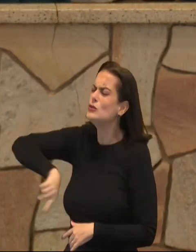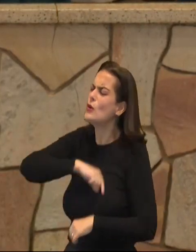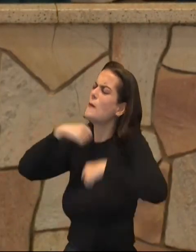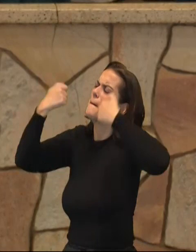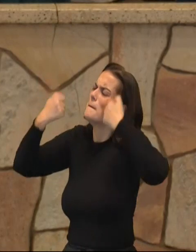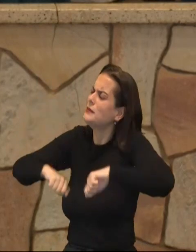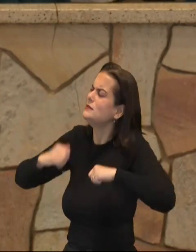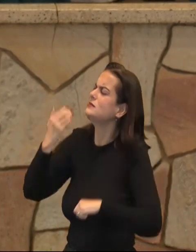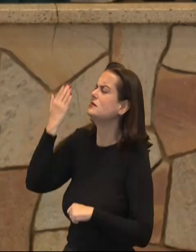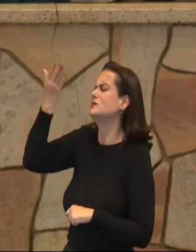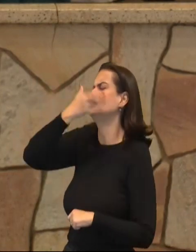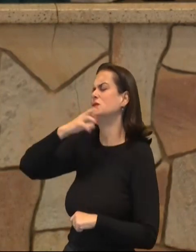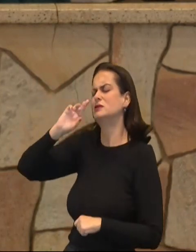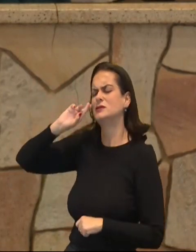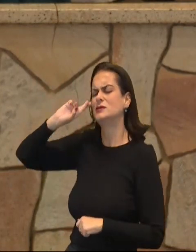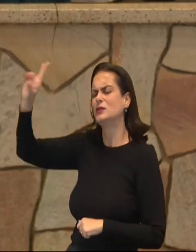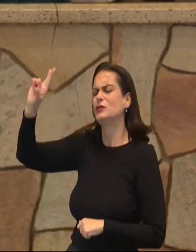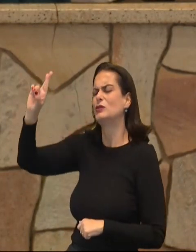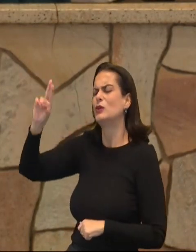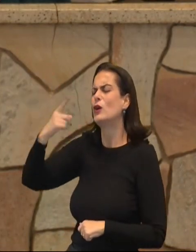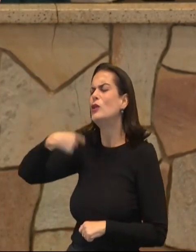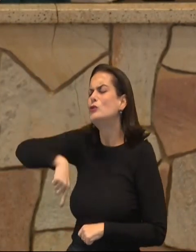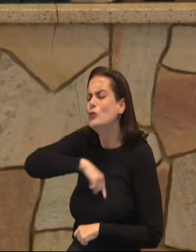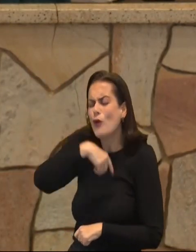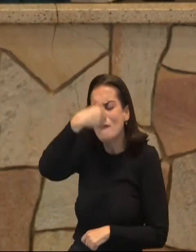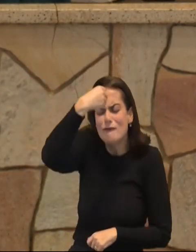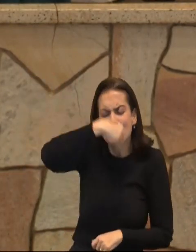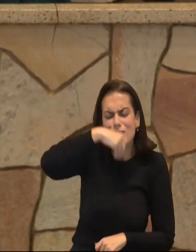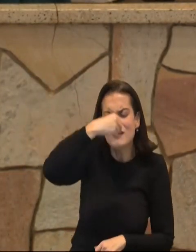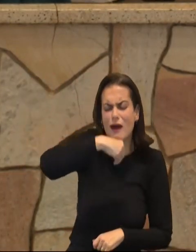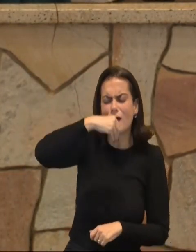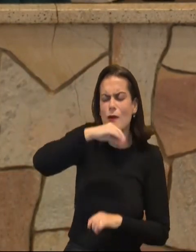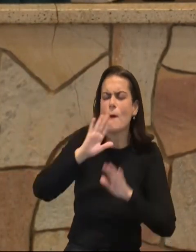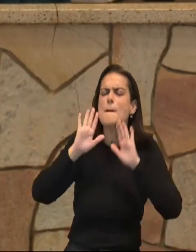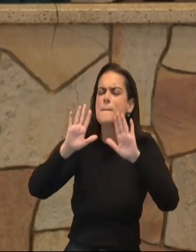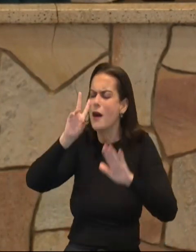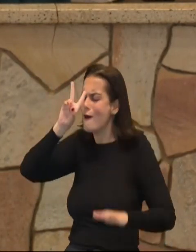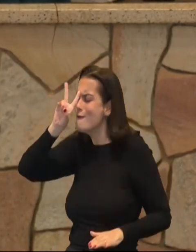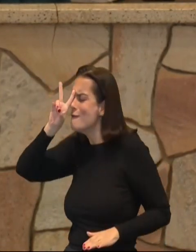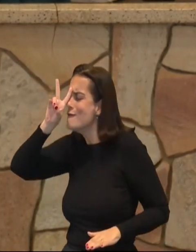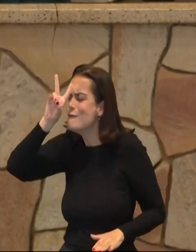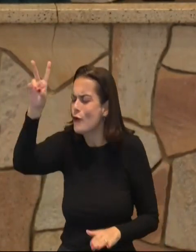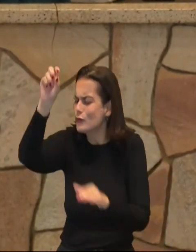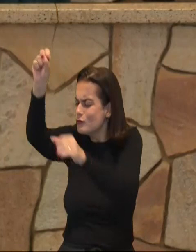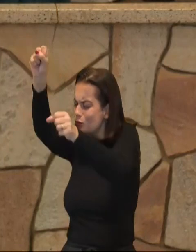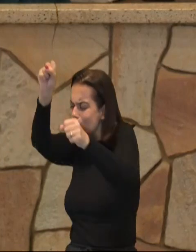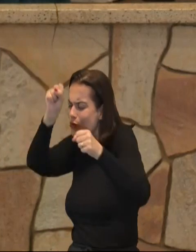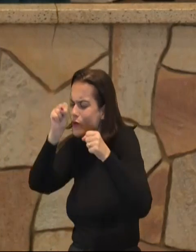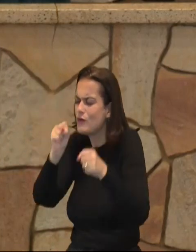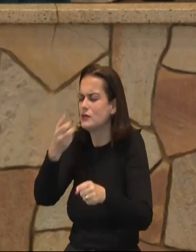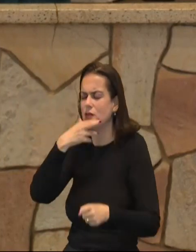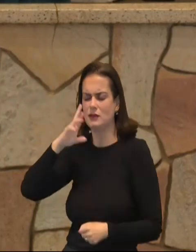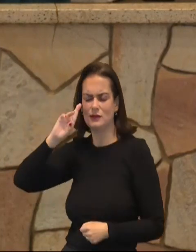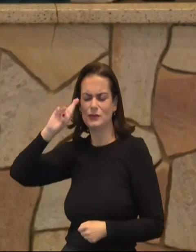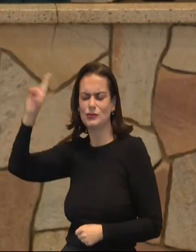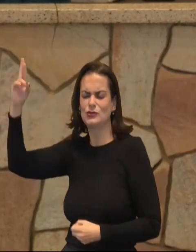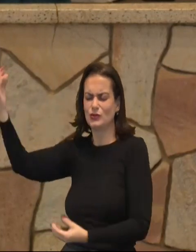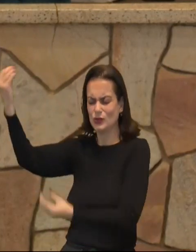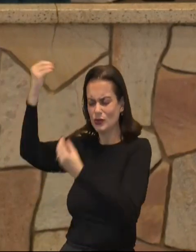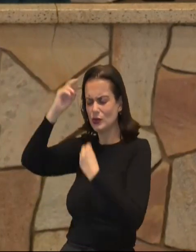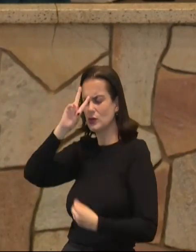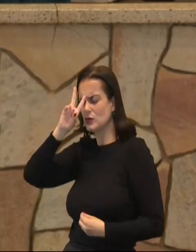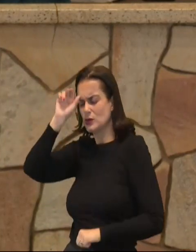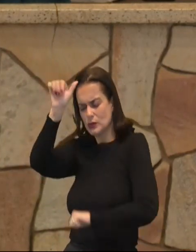Ti, Senhor. Nós somos frágeis, Senhor, mas a força do poder do Senhor nos